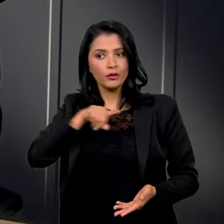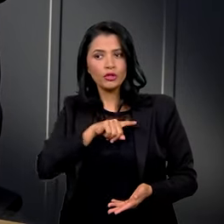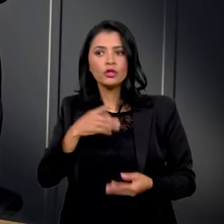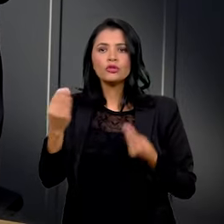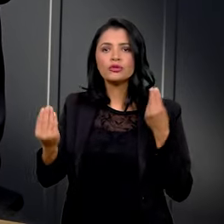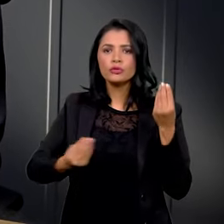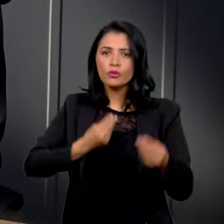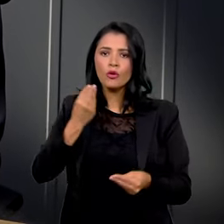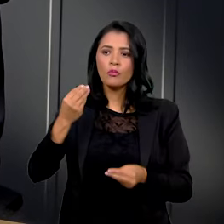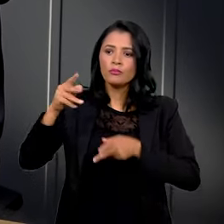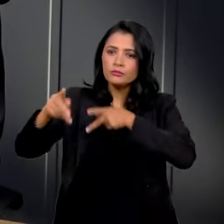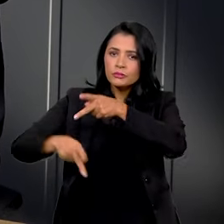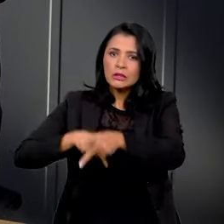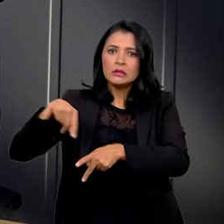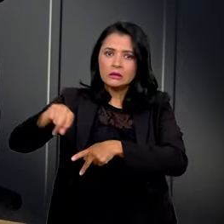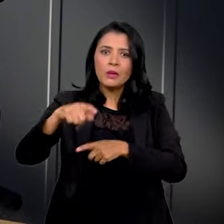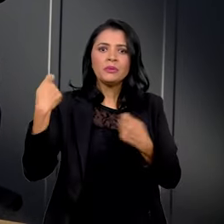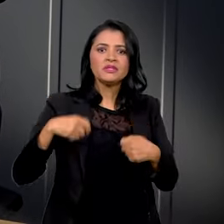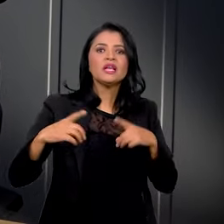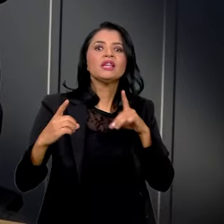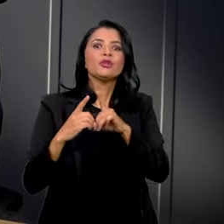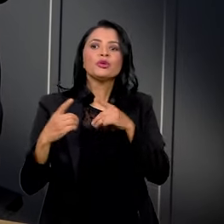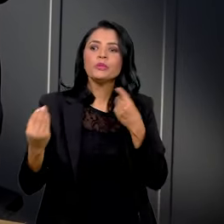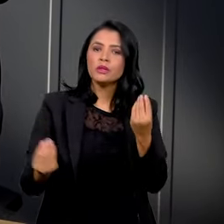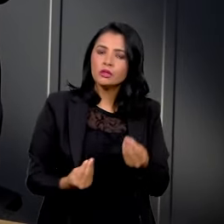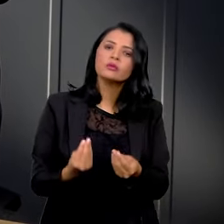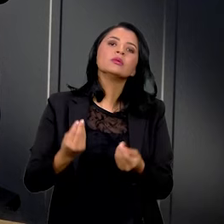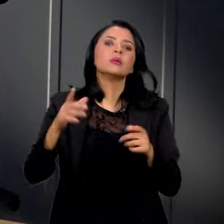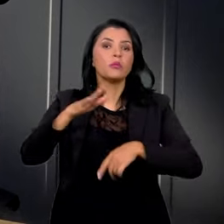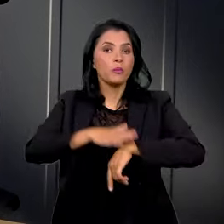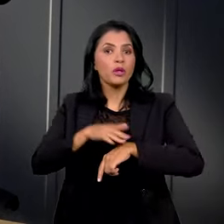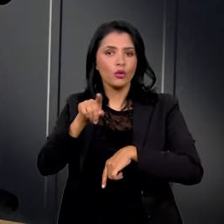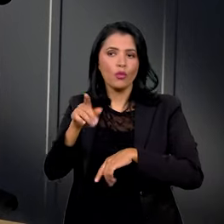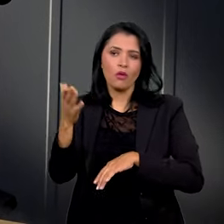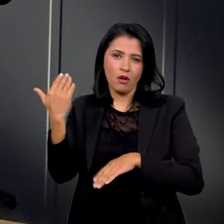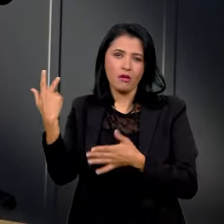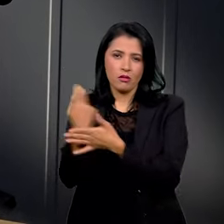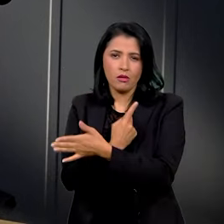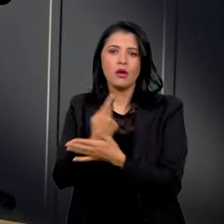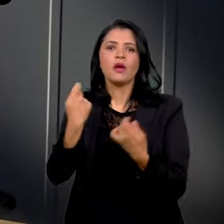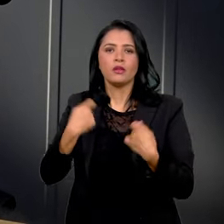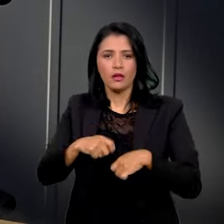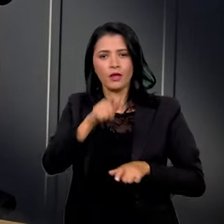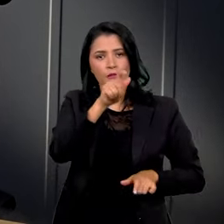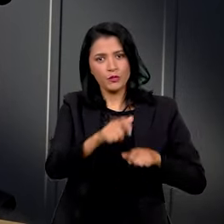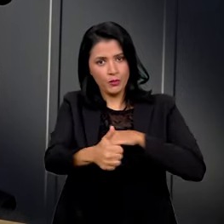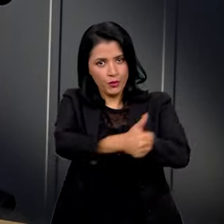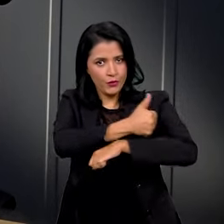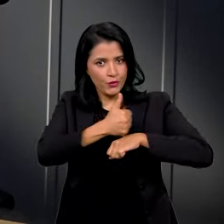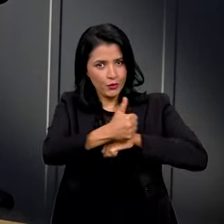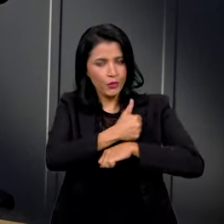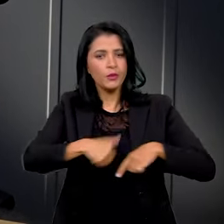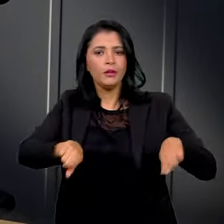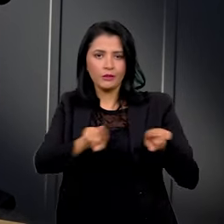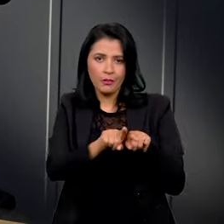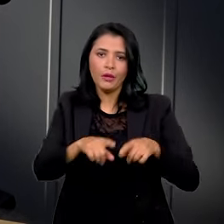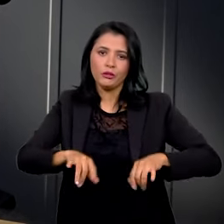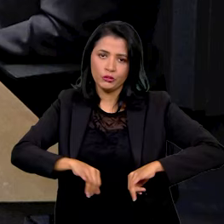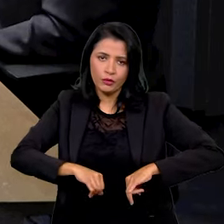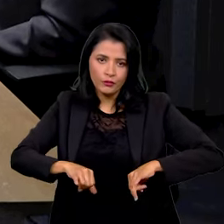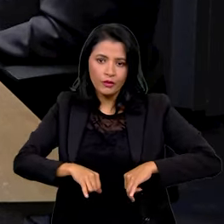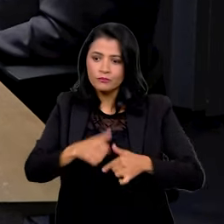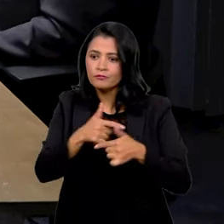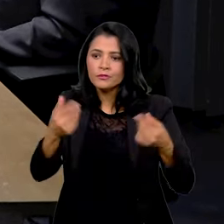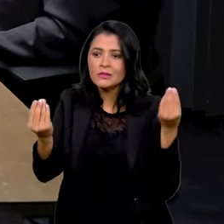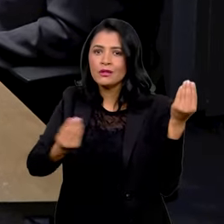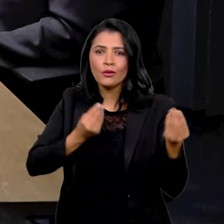demanda de uma população que precisa de atendimento a gente teve naquele momento também profissionais trabalhadores que também estavam afetados e